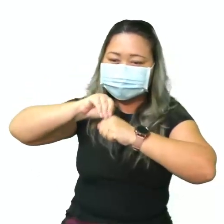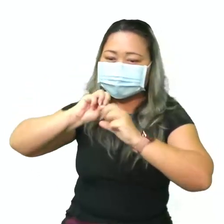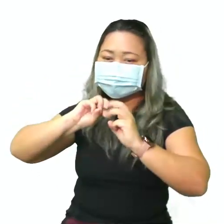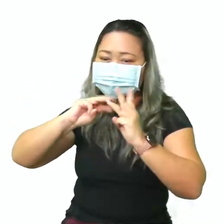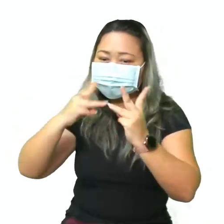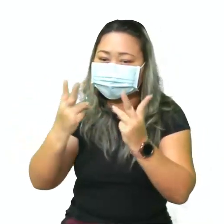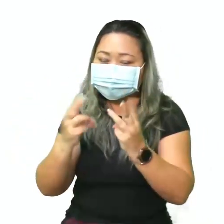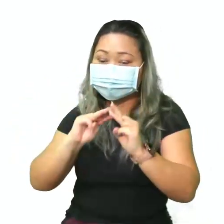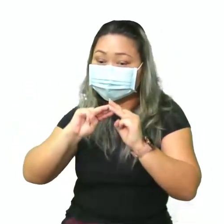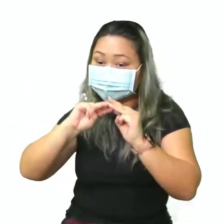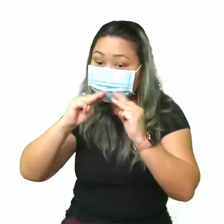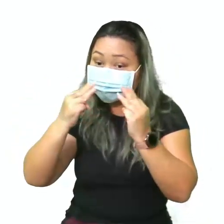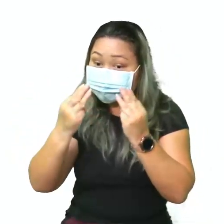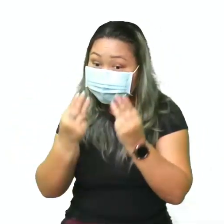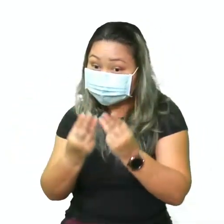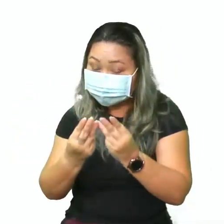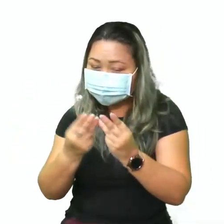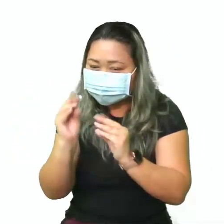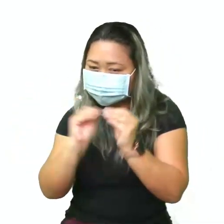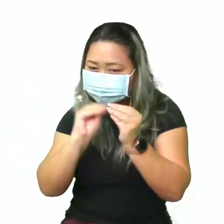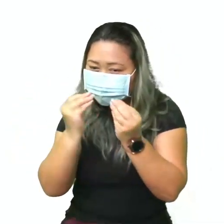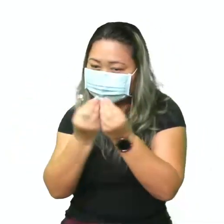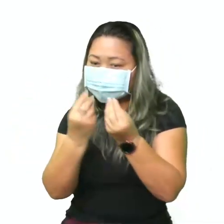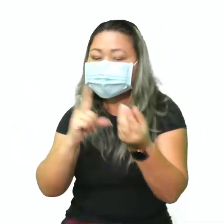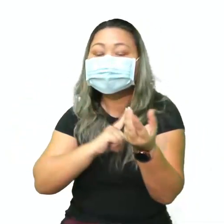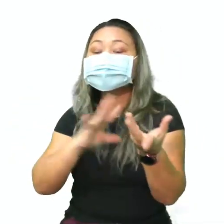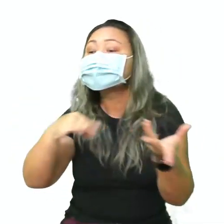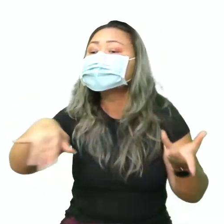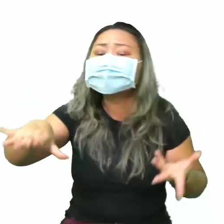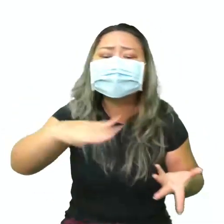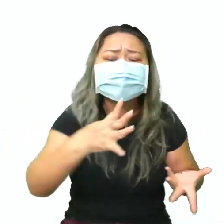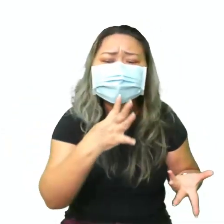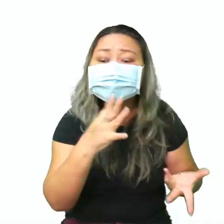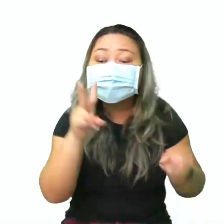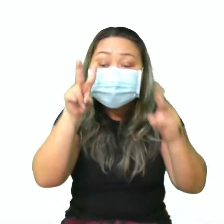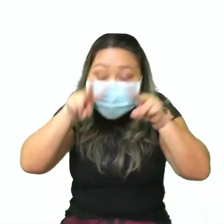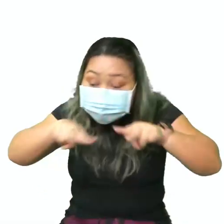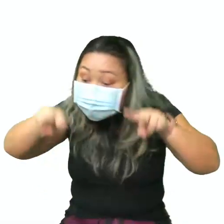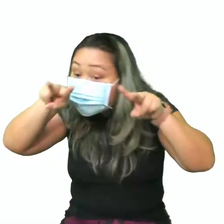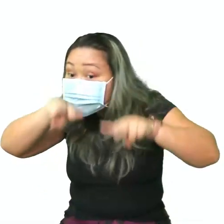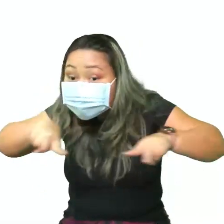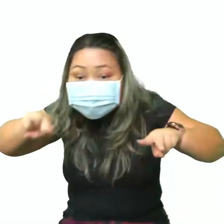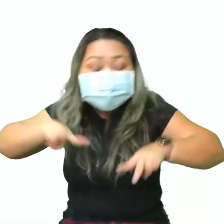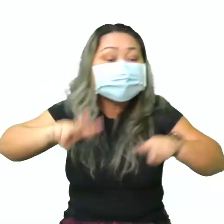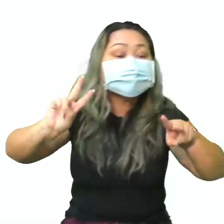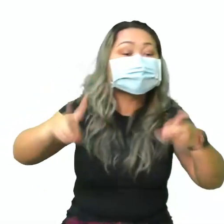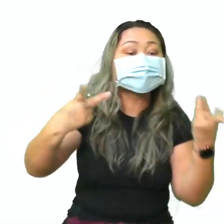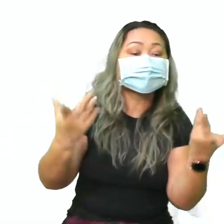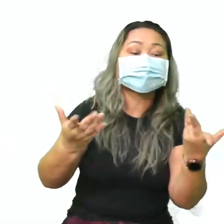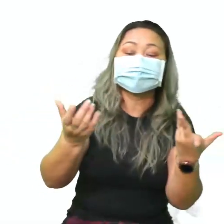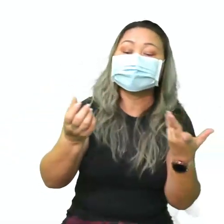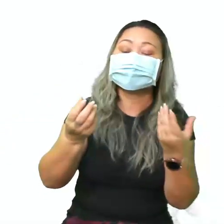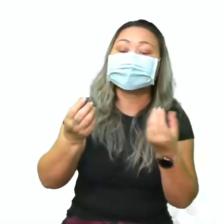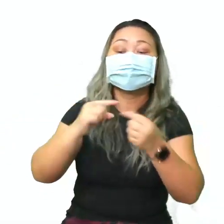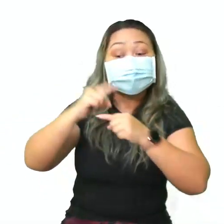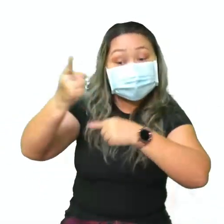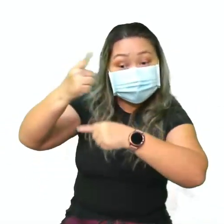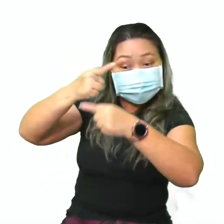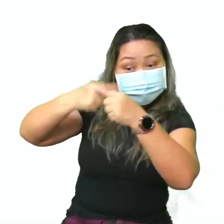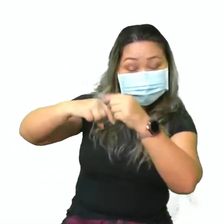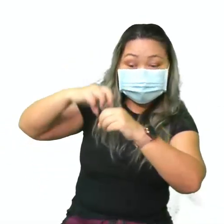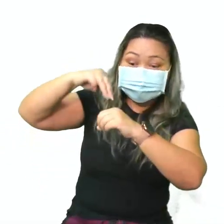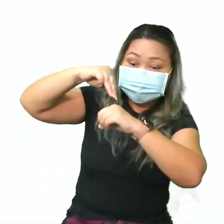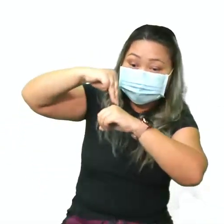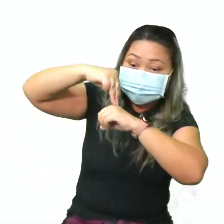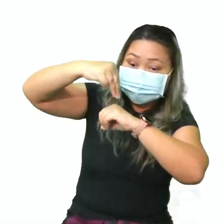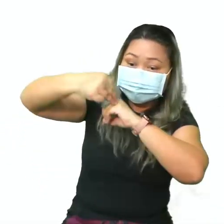Os níveis de organização dos seres vivos, então, estamos aí. Eles vão perpassar por